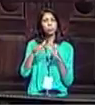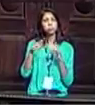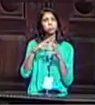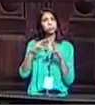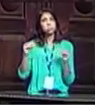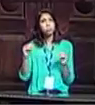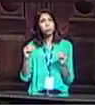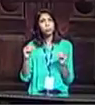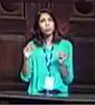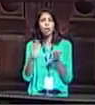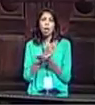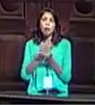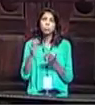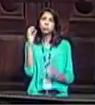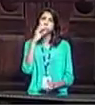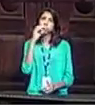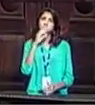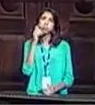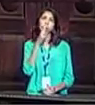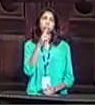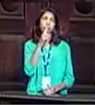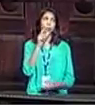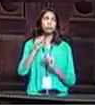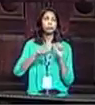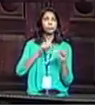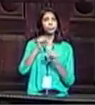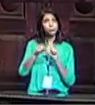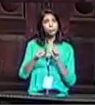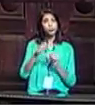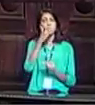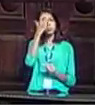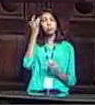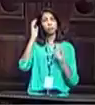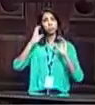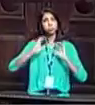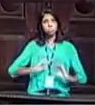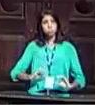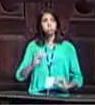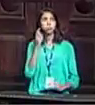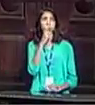das pequenas divergências, e que o cidadão possa ter